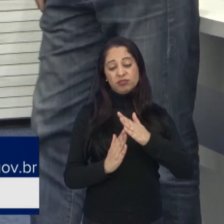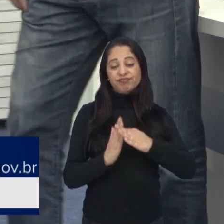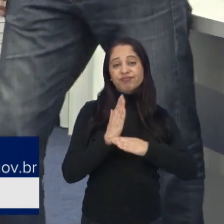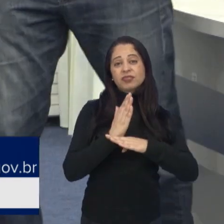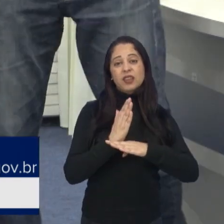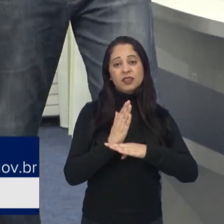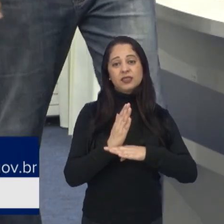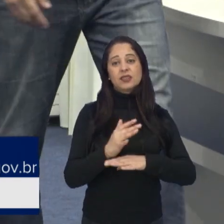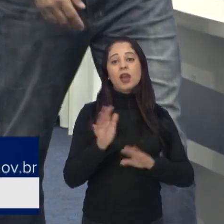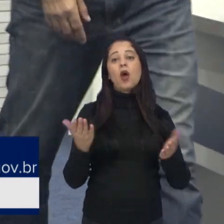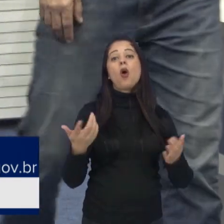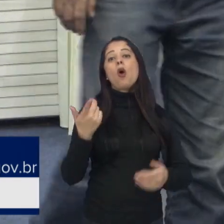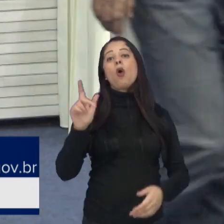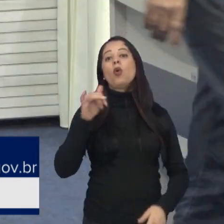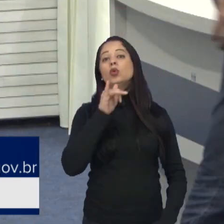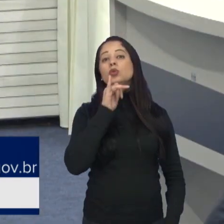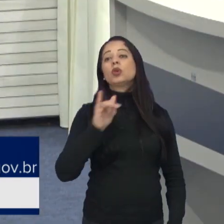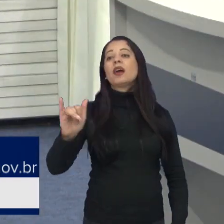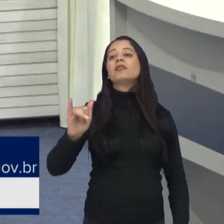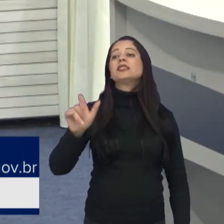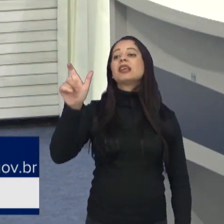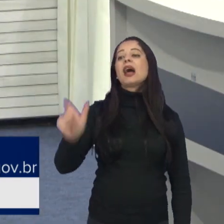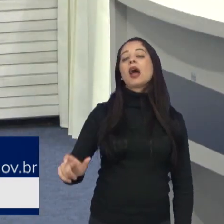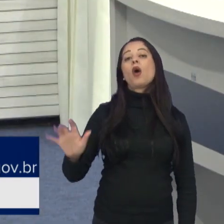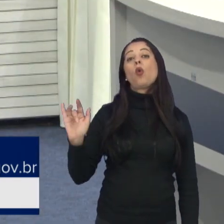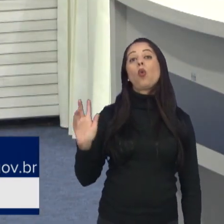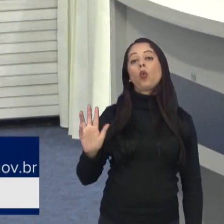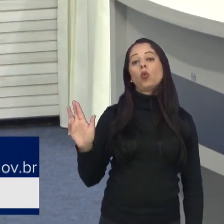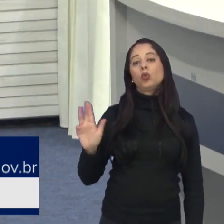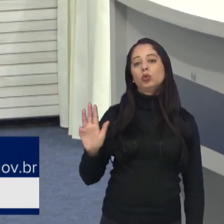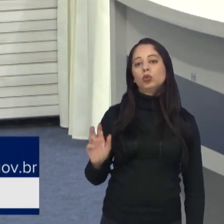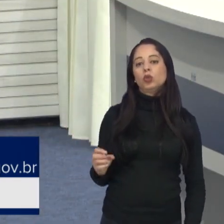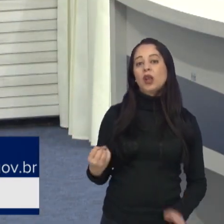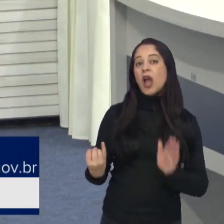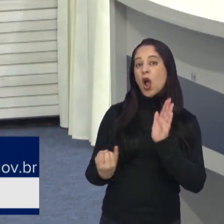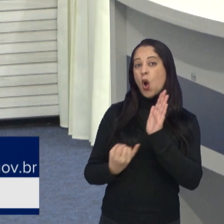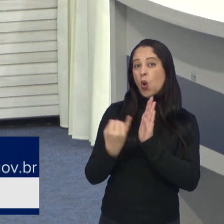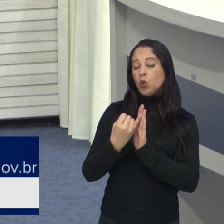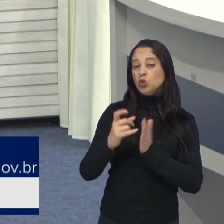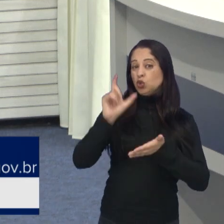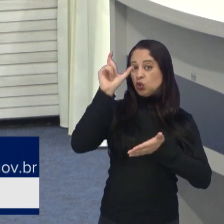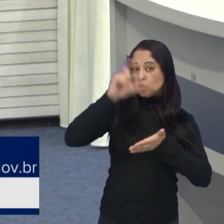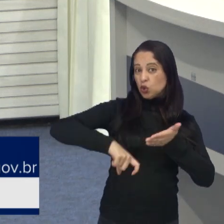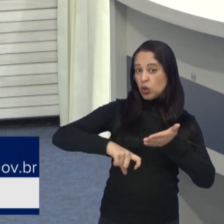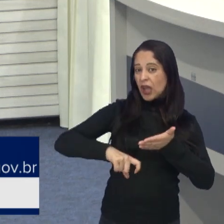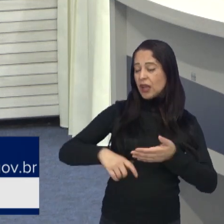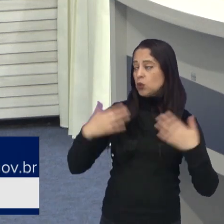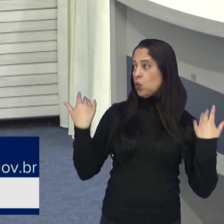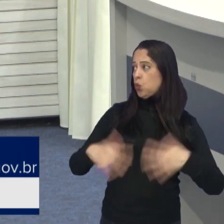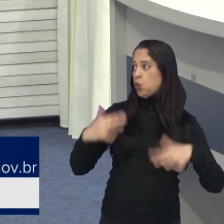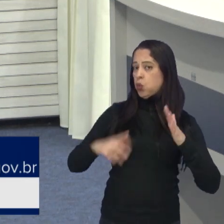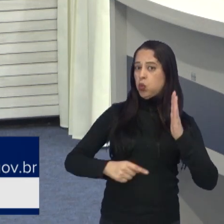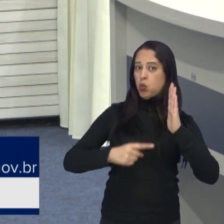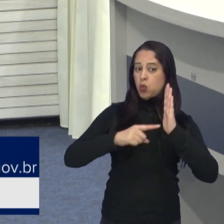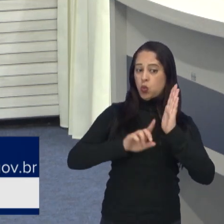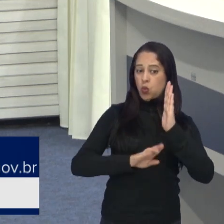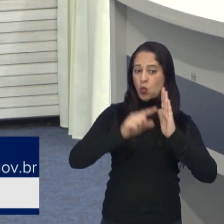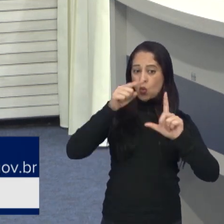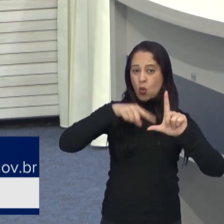E um outro recado também para o governo Lula é o seguinte: o juro do cartão de crédito é muito alto. Isso tem que abaixar